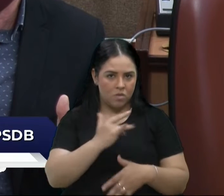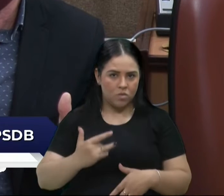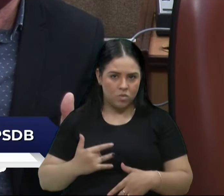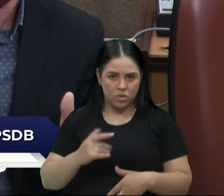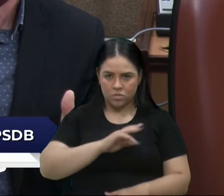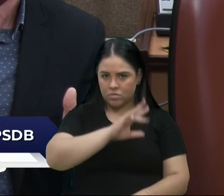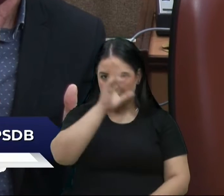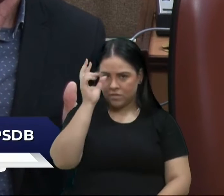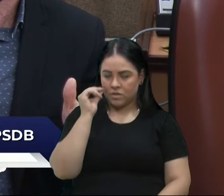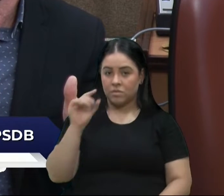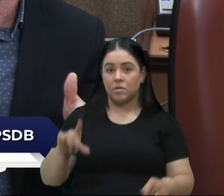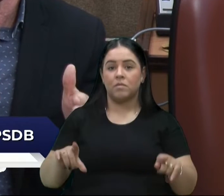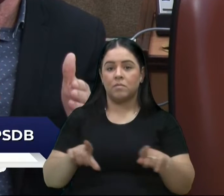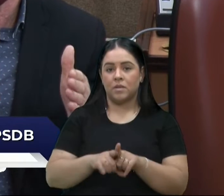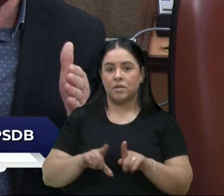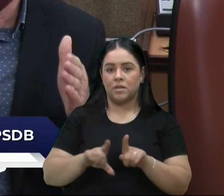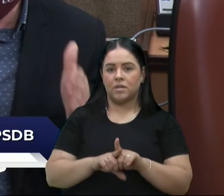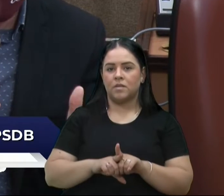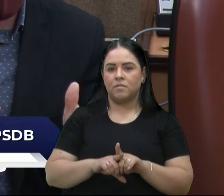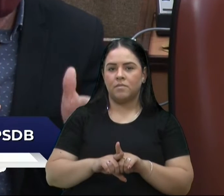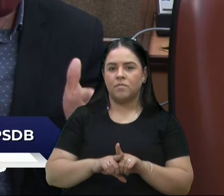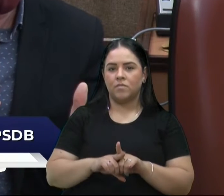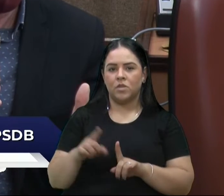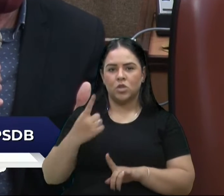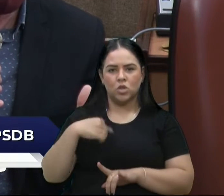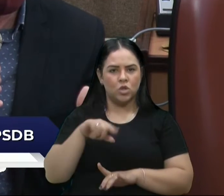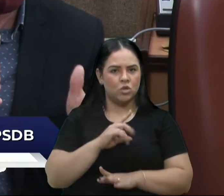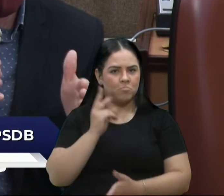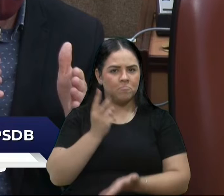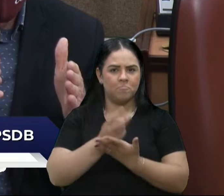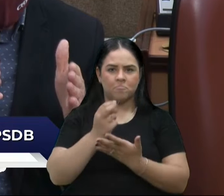no sentido de nos firme na nossa